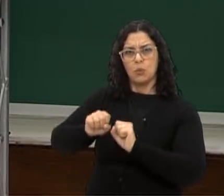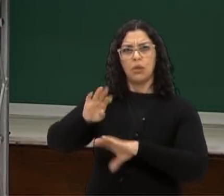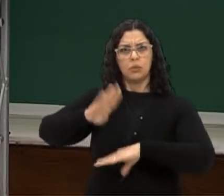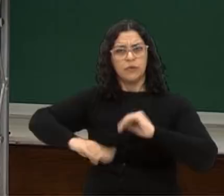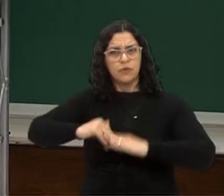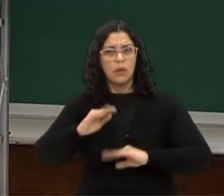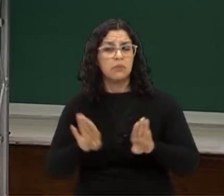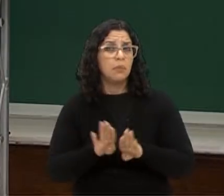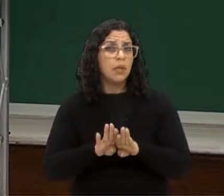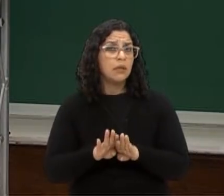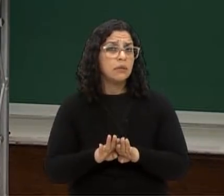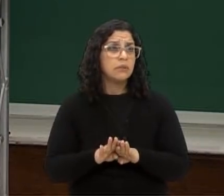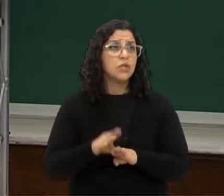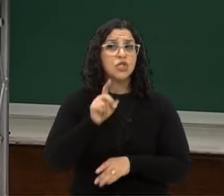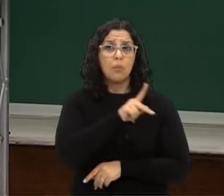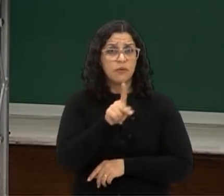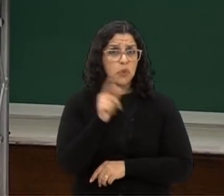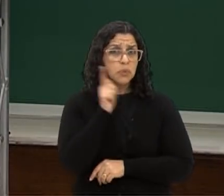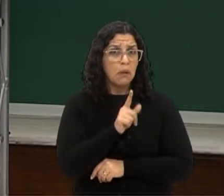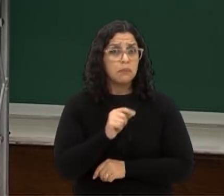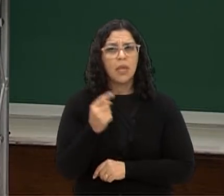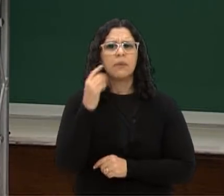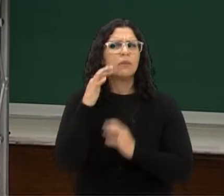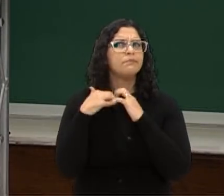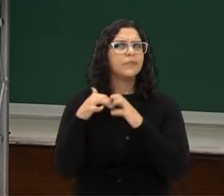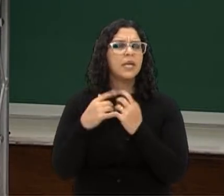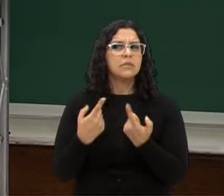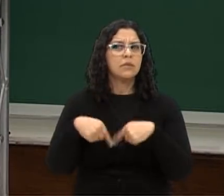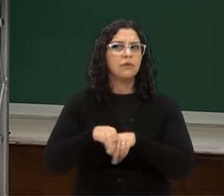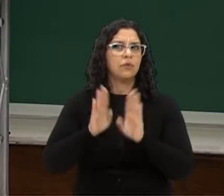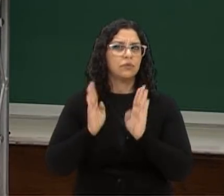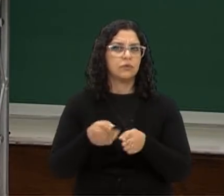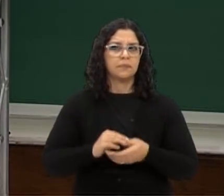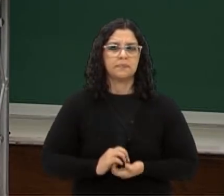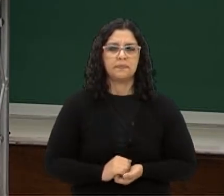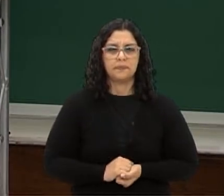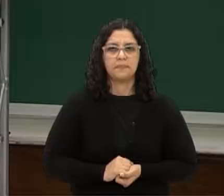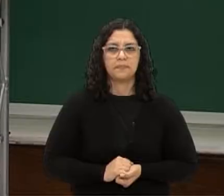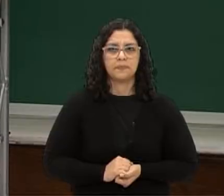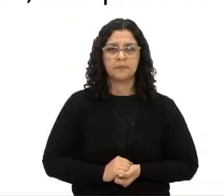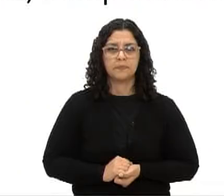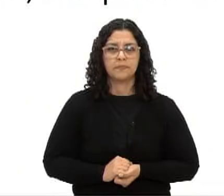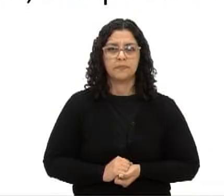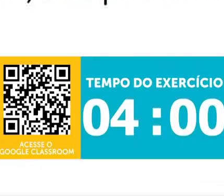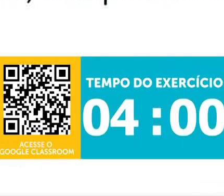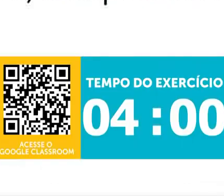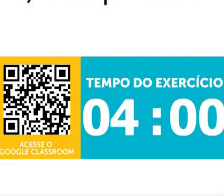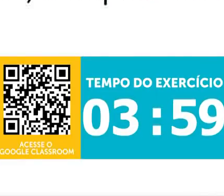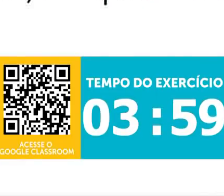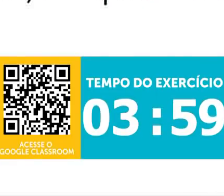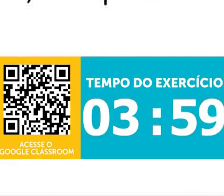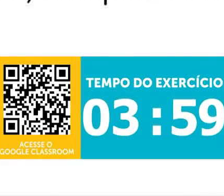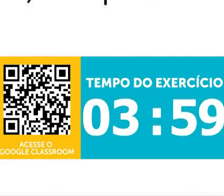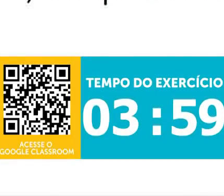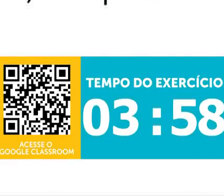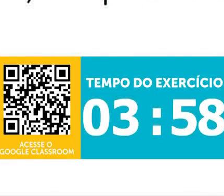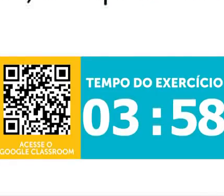atleta profissional, só professores pode ser? Pensa um pouquinho e a gente já retorna com a resposta para você.